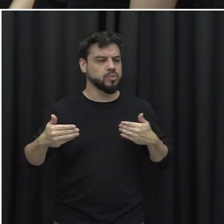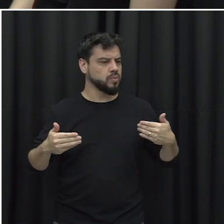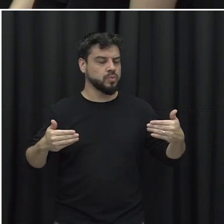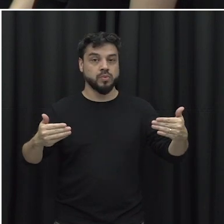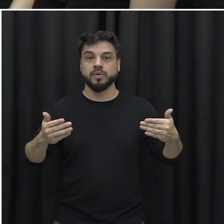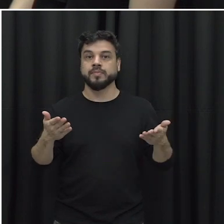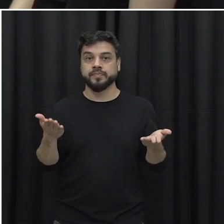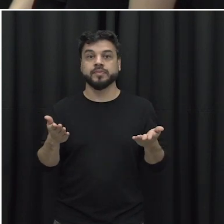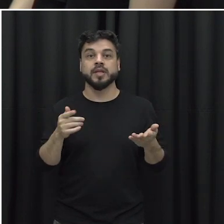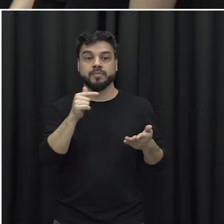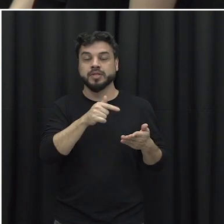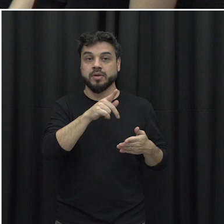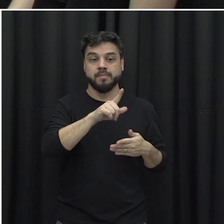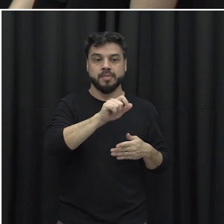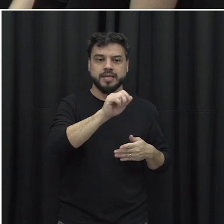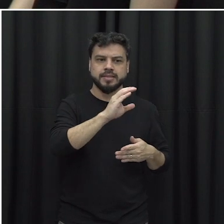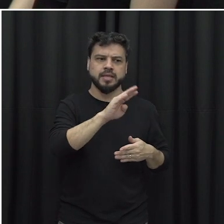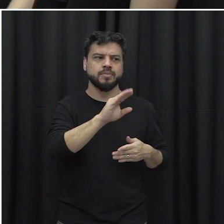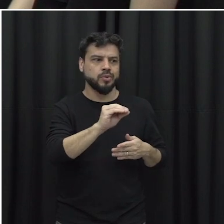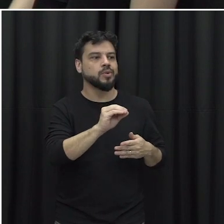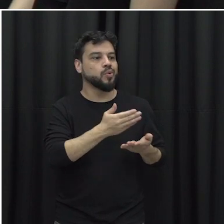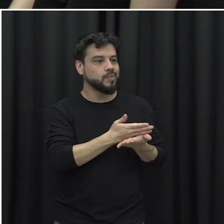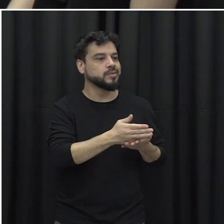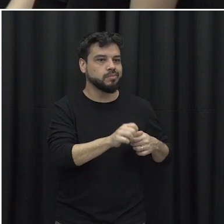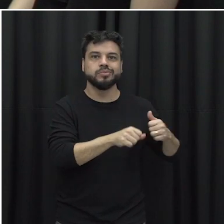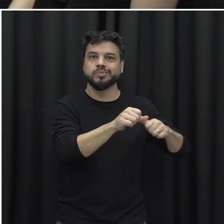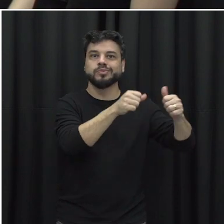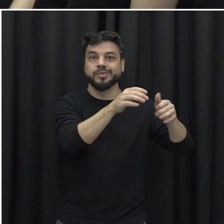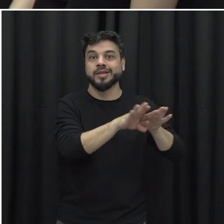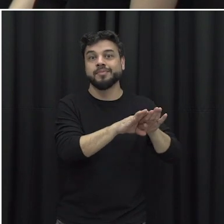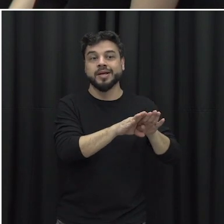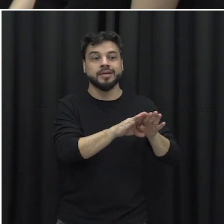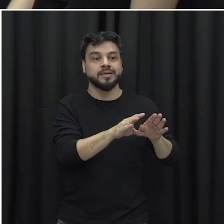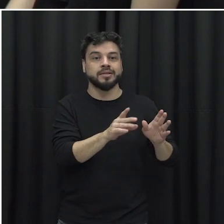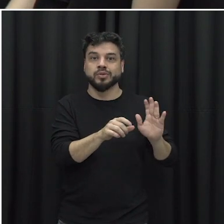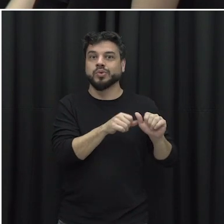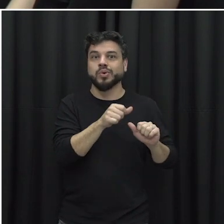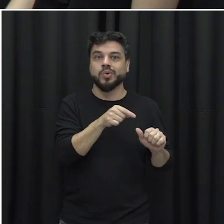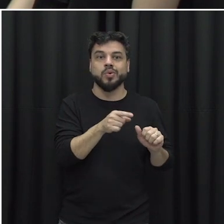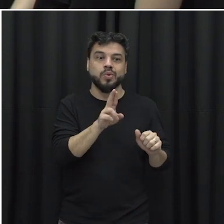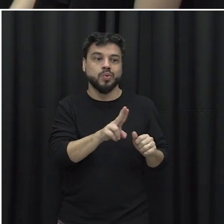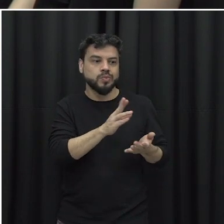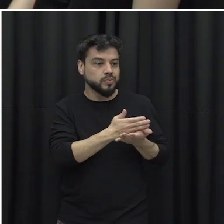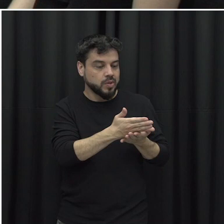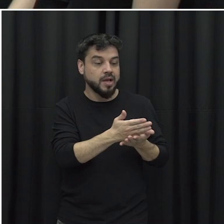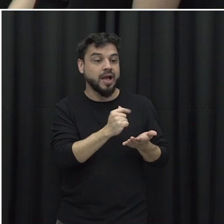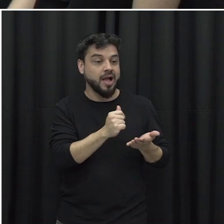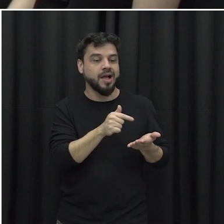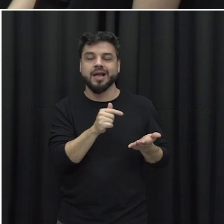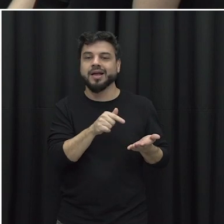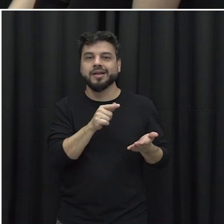placebo melhorou também o nível cognitivo. Então a gente... mas ainda está numa análise estatística ainda para a gente poder colocar